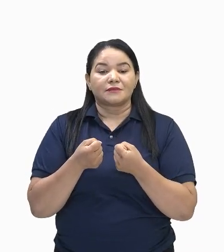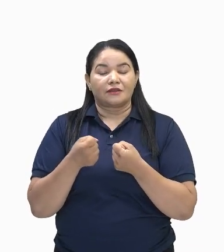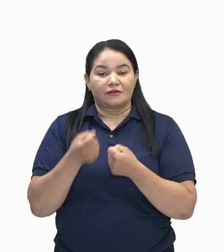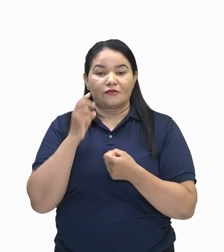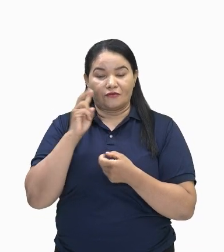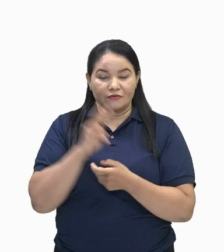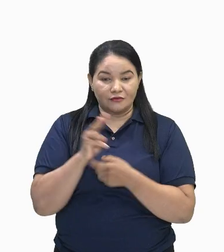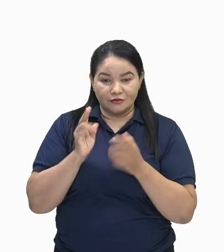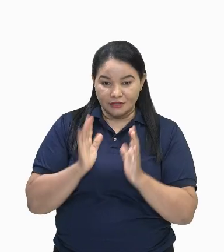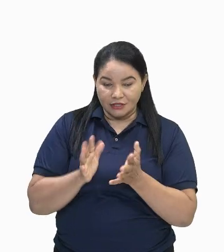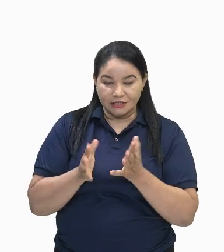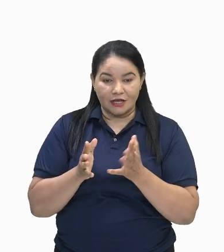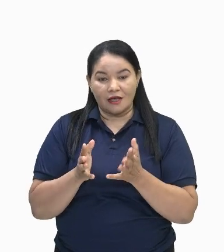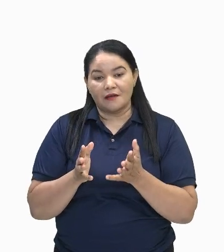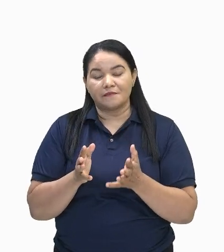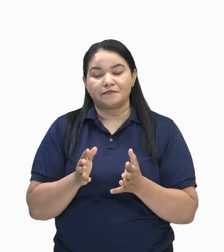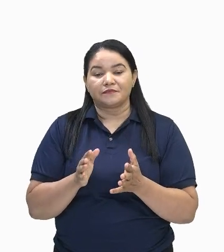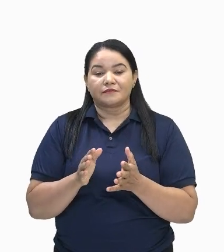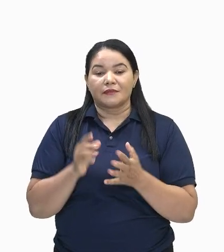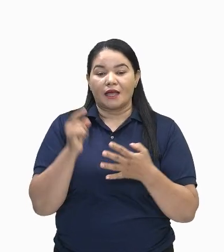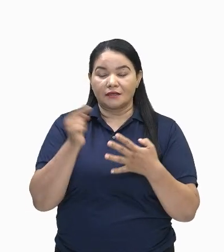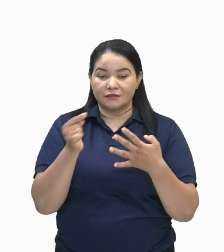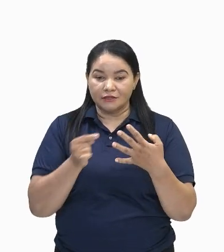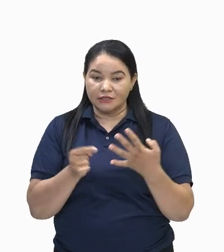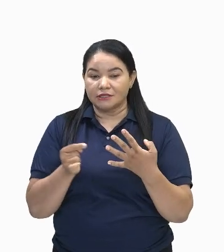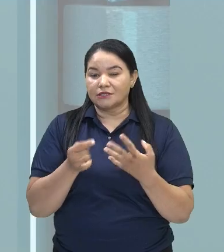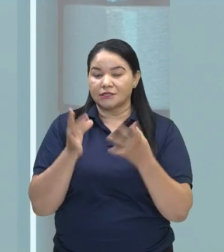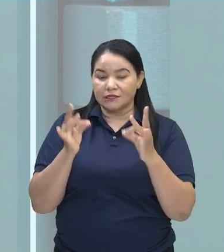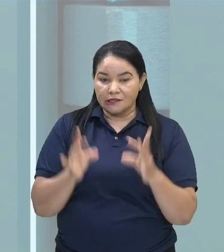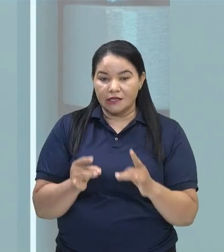vocês acabaram de